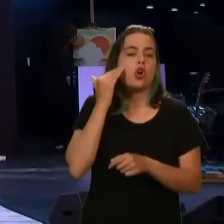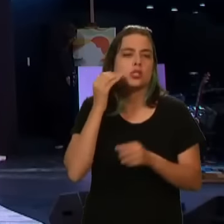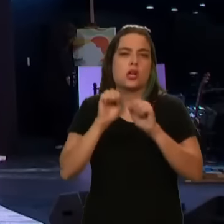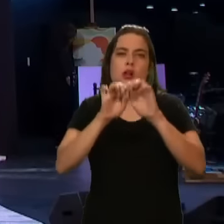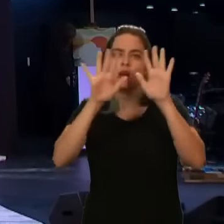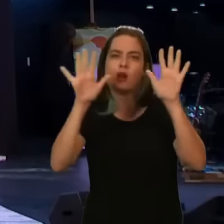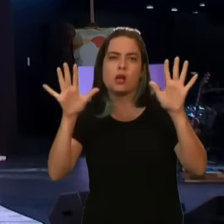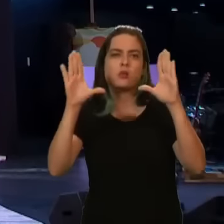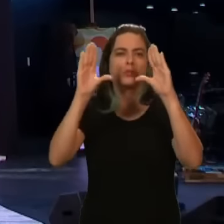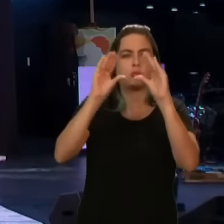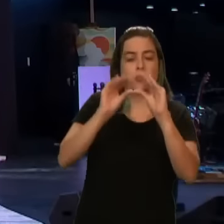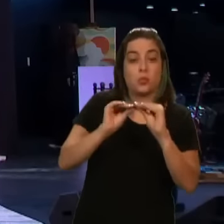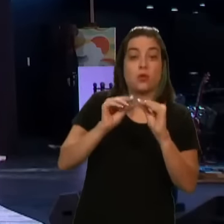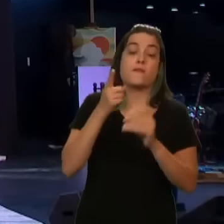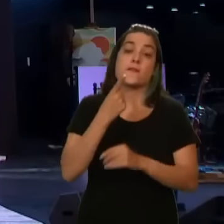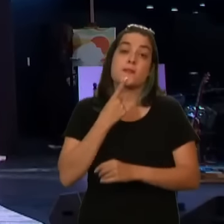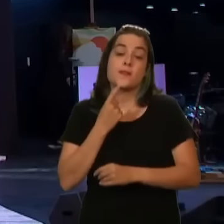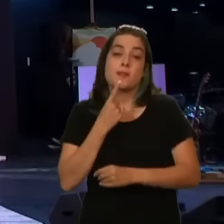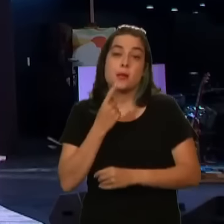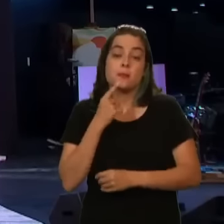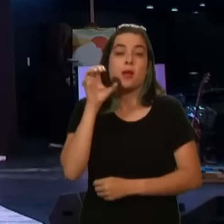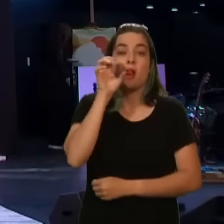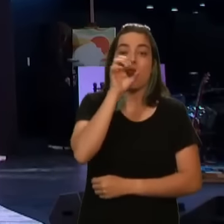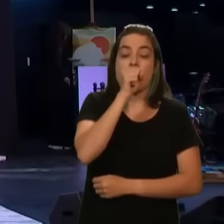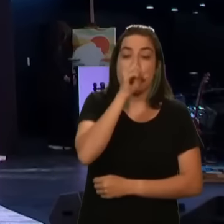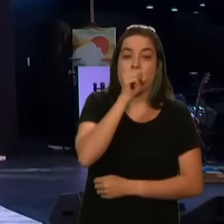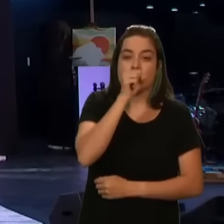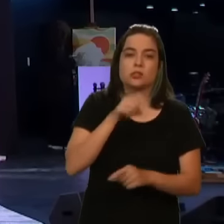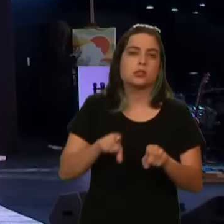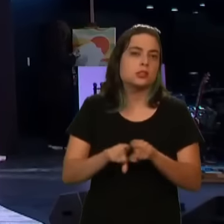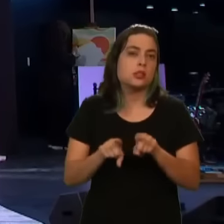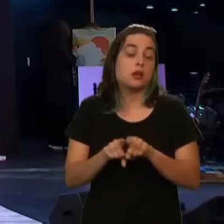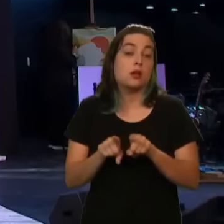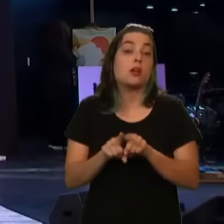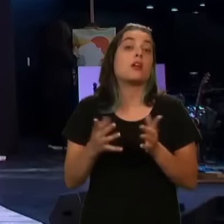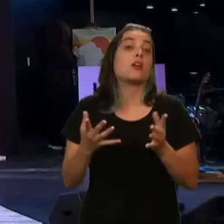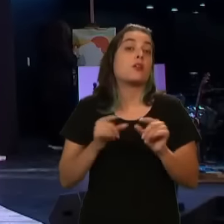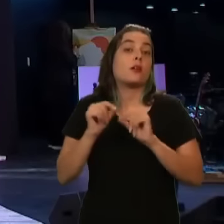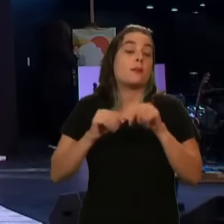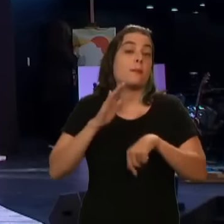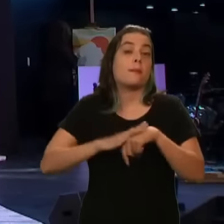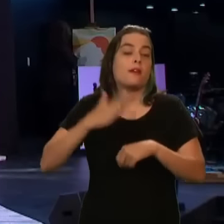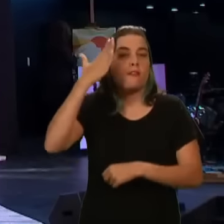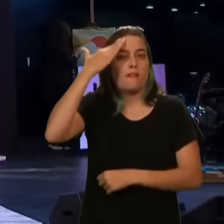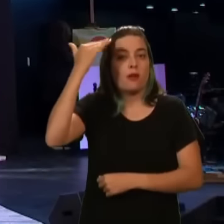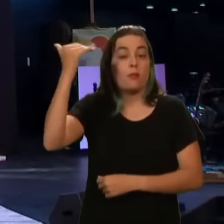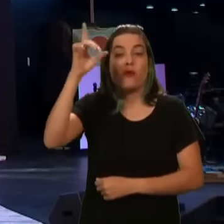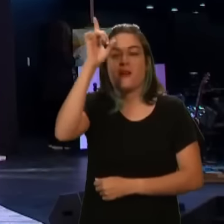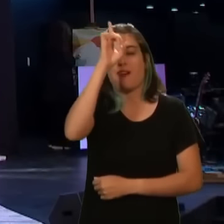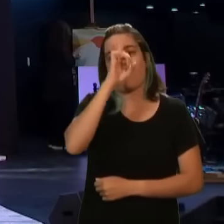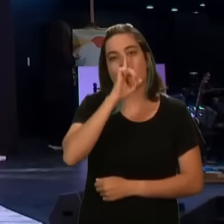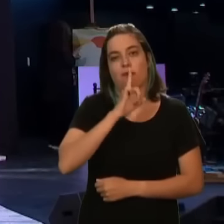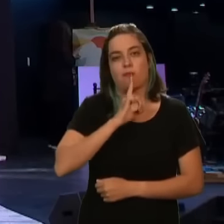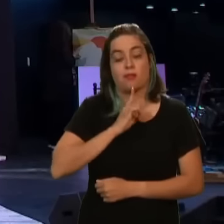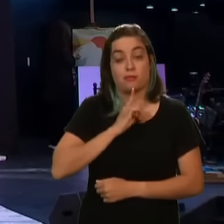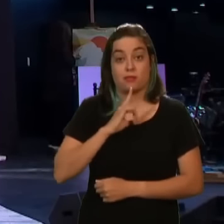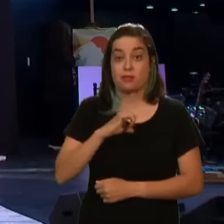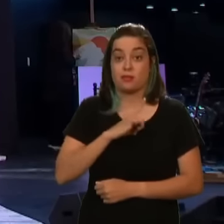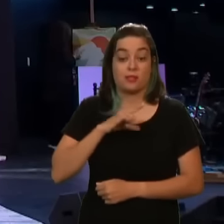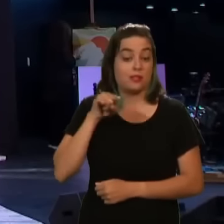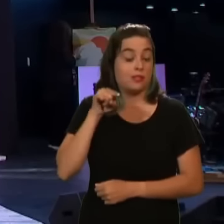cores mais intensas como vermelho, laranja e até o famoso topázio imperial amarelo, que era o